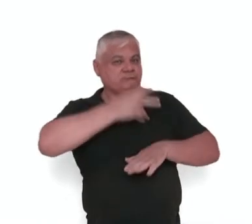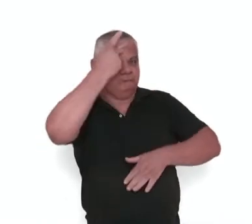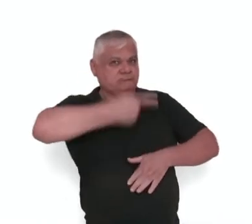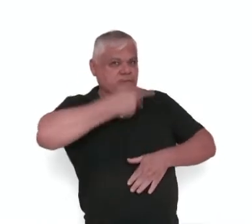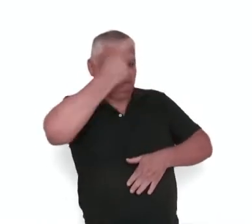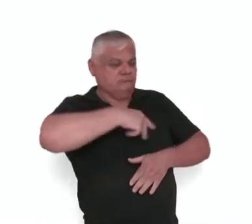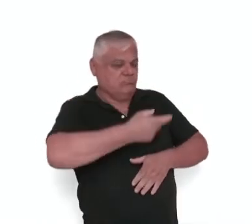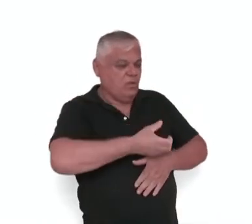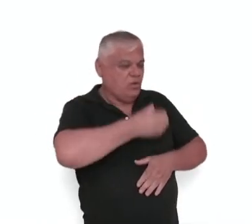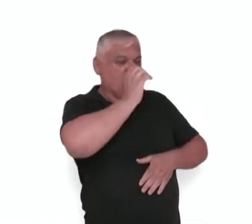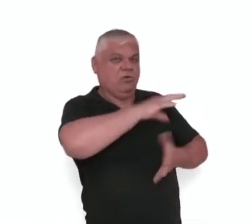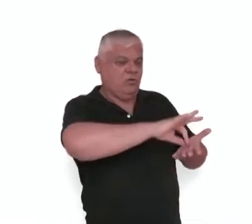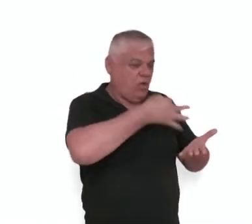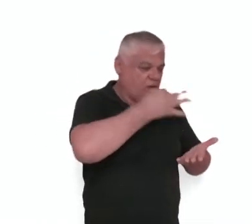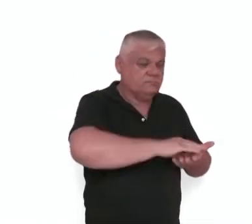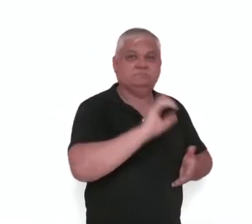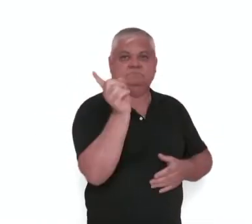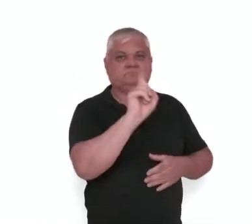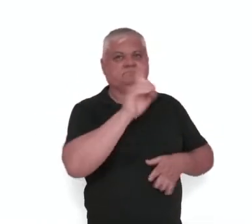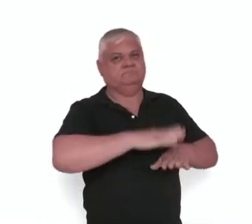automedicar,